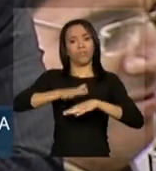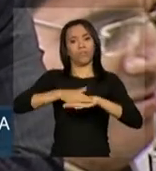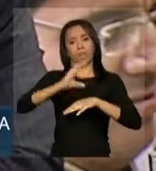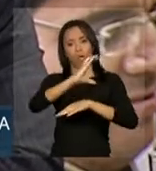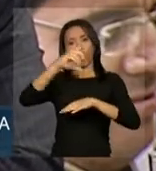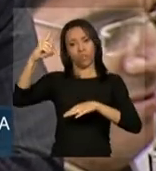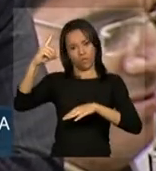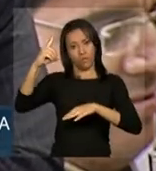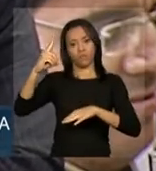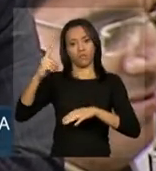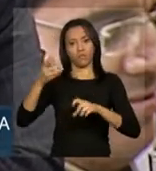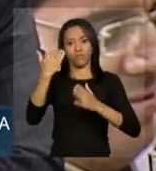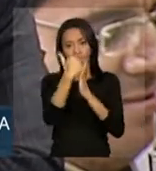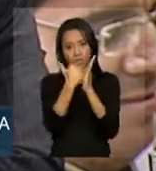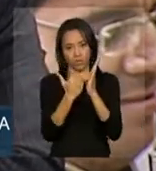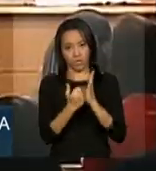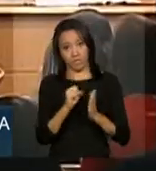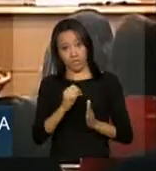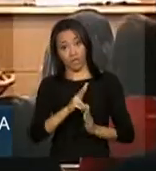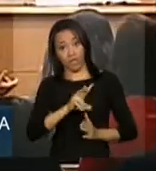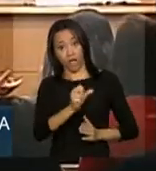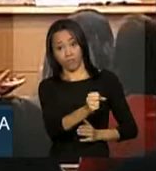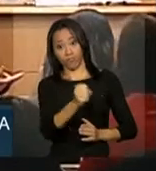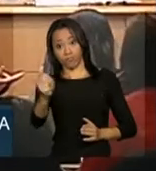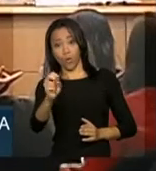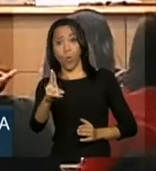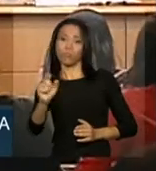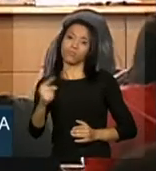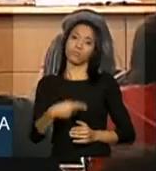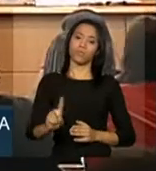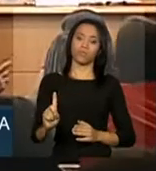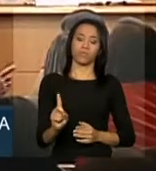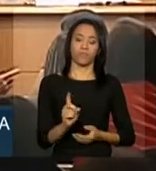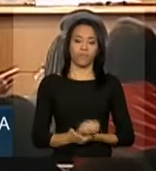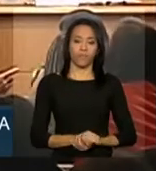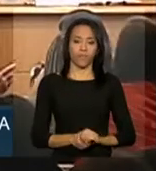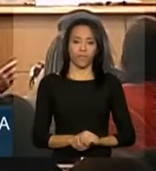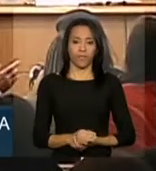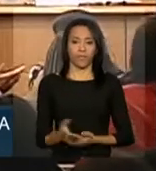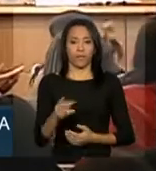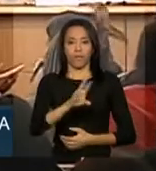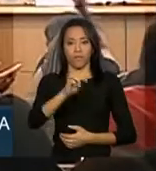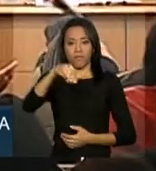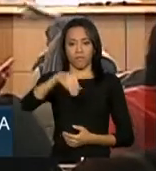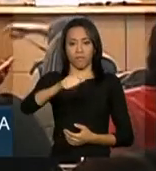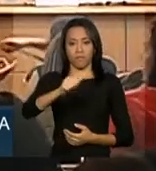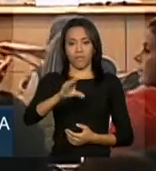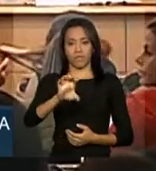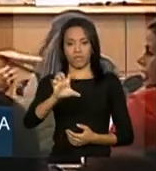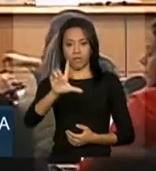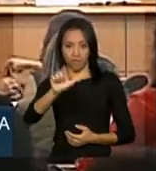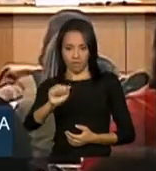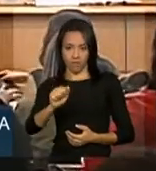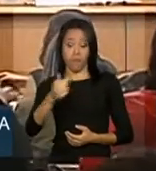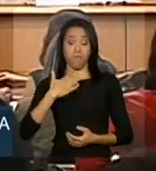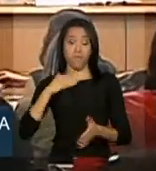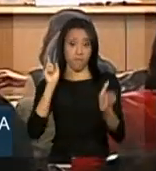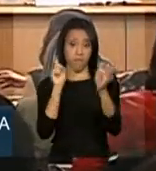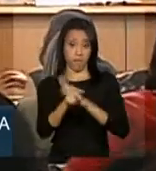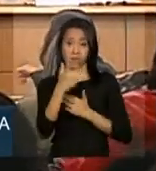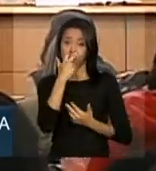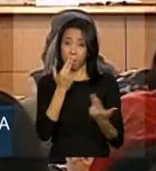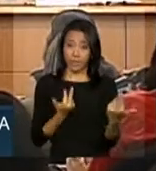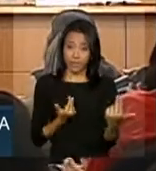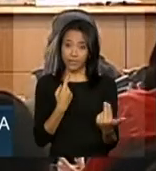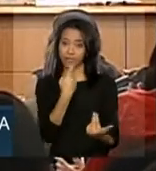sobre remanejamento ou não eh Ministro Bom dia Marcela da vg.com minha pergunta é bem parecida com a do